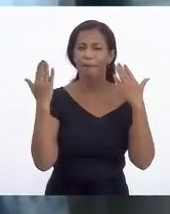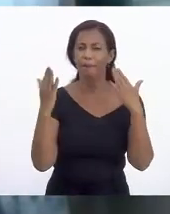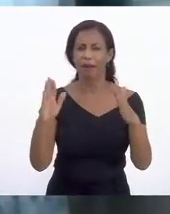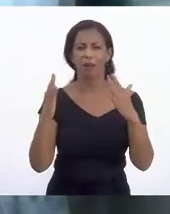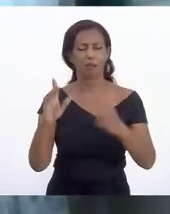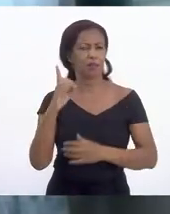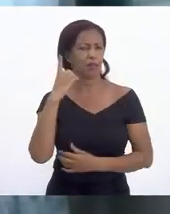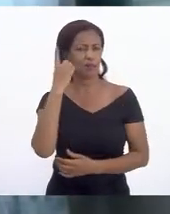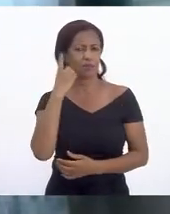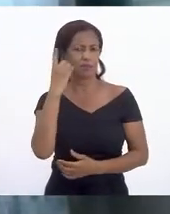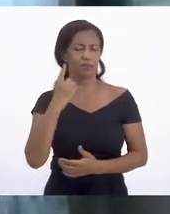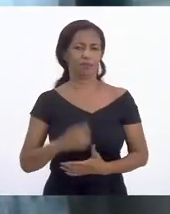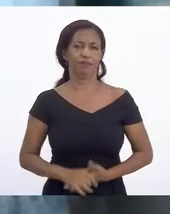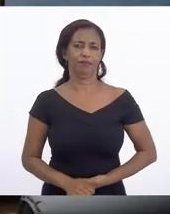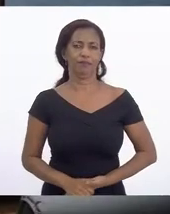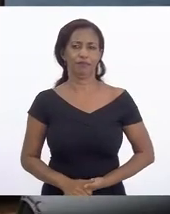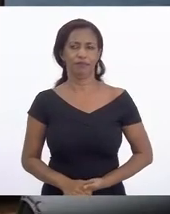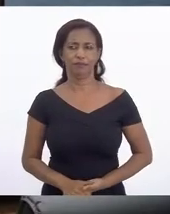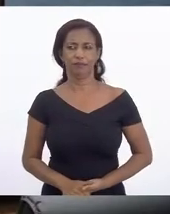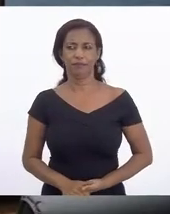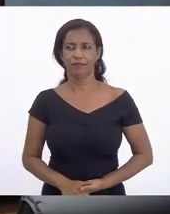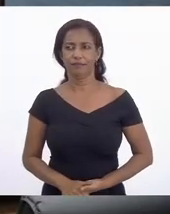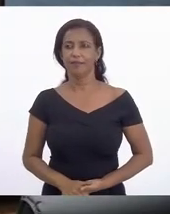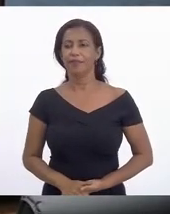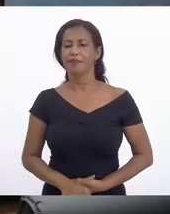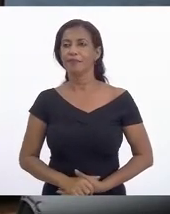Renata Valdec.